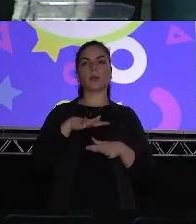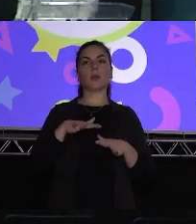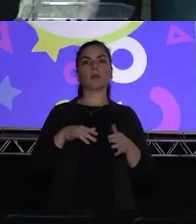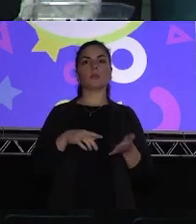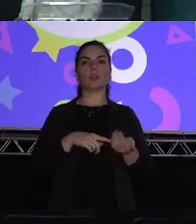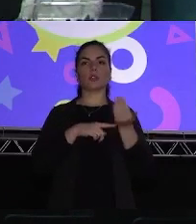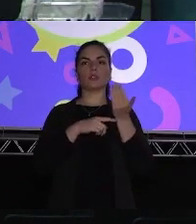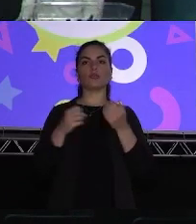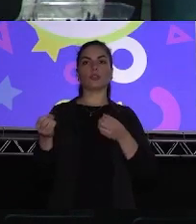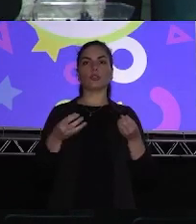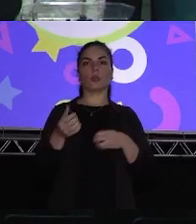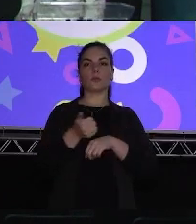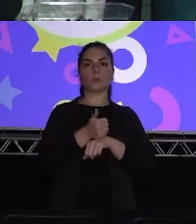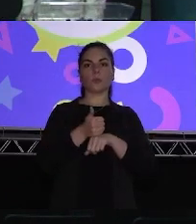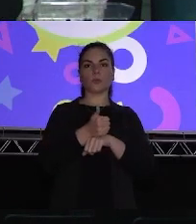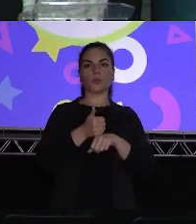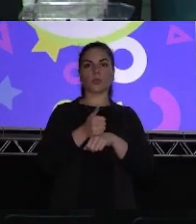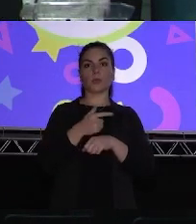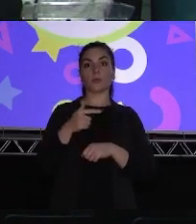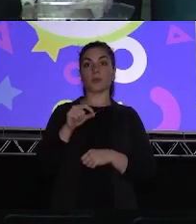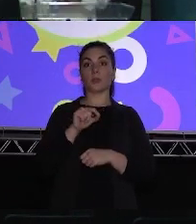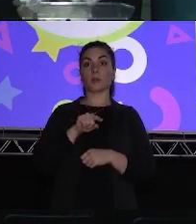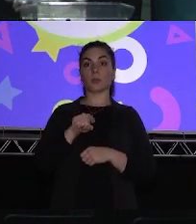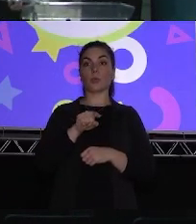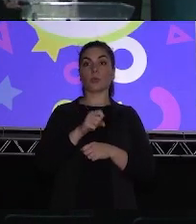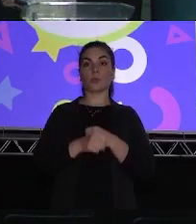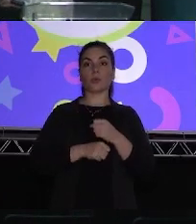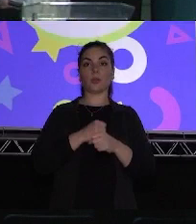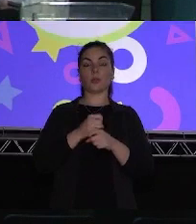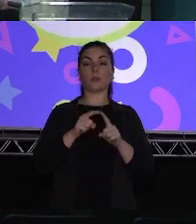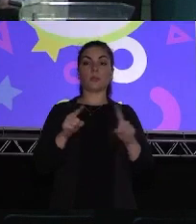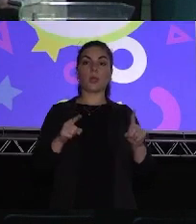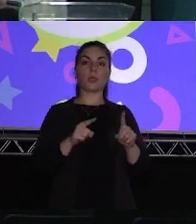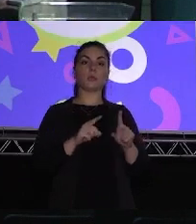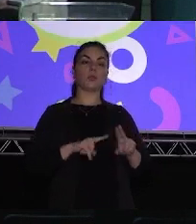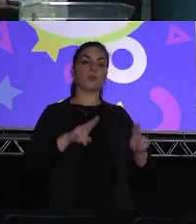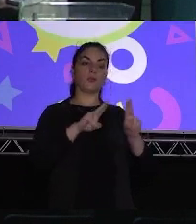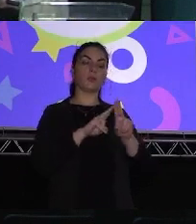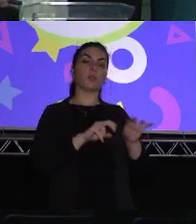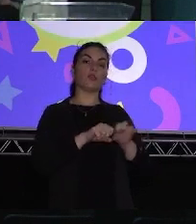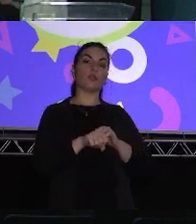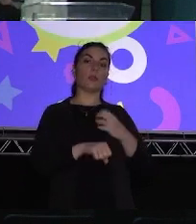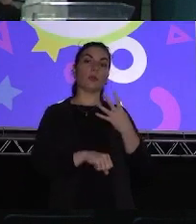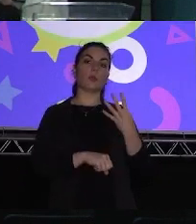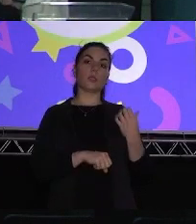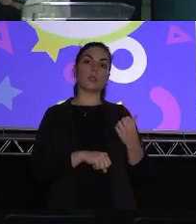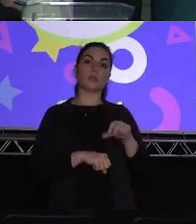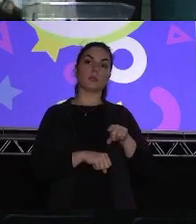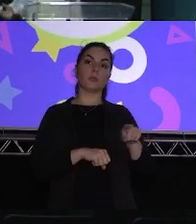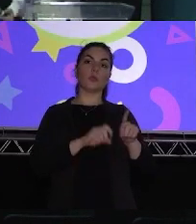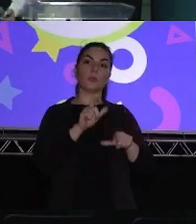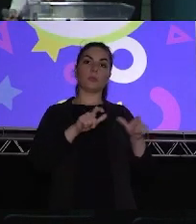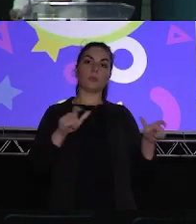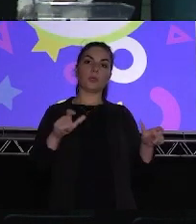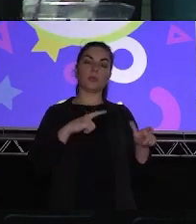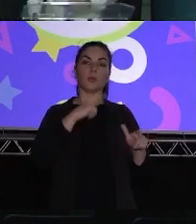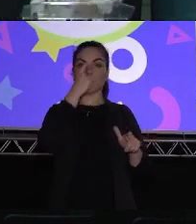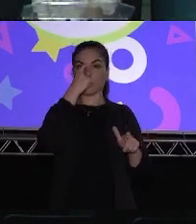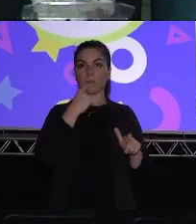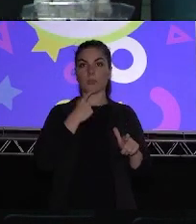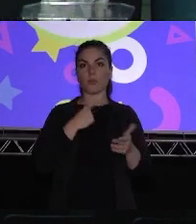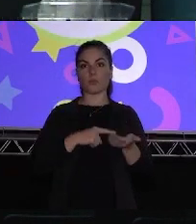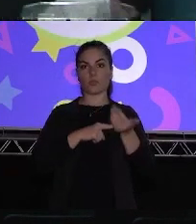pessoas profissionais é de 70 mil por ano, mas as universidades só formam 46 mil pessoas com perfil de